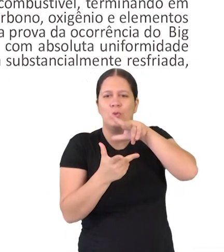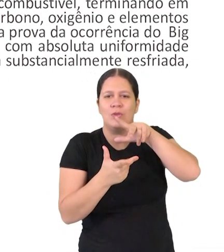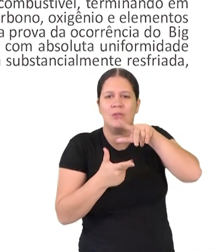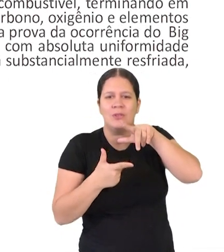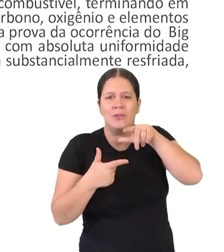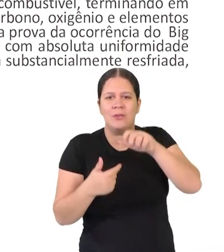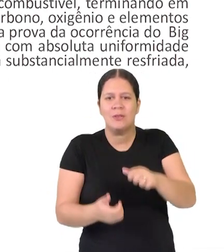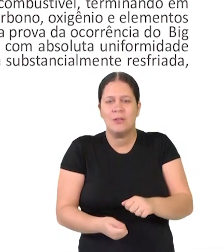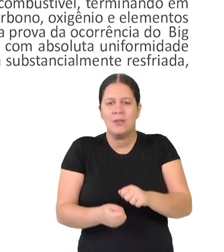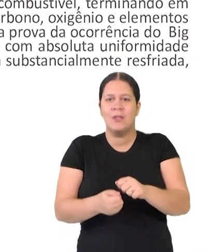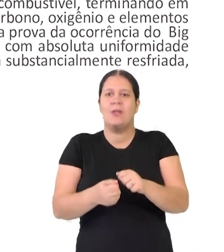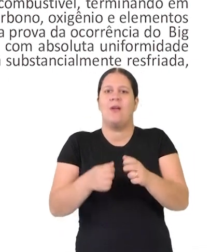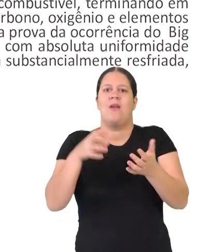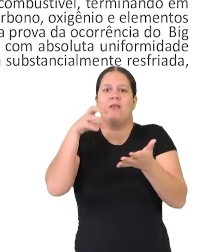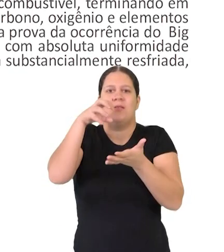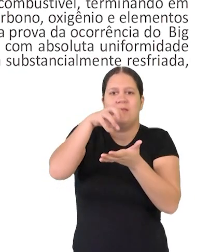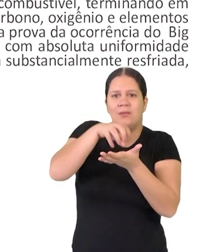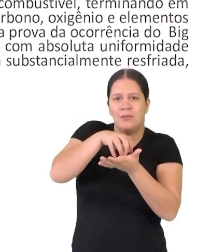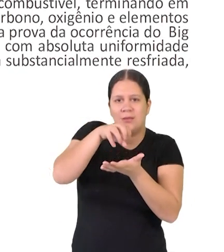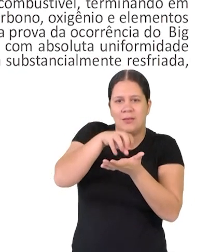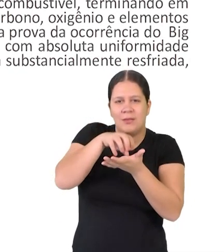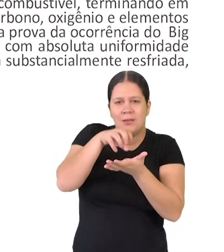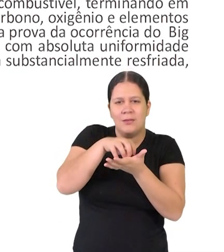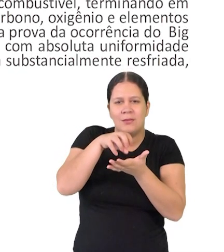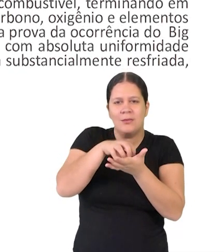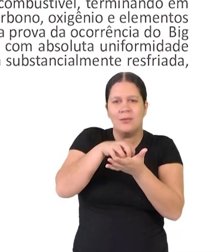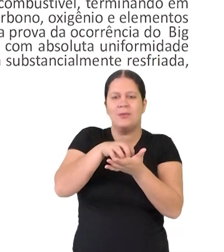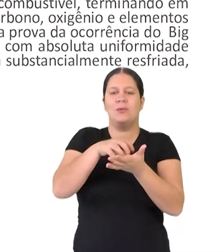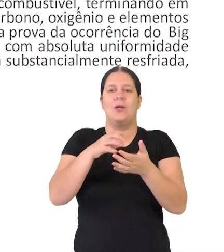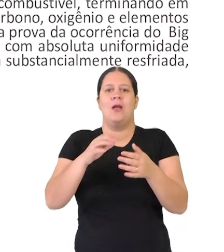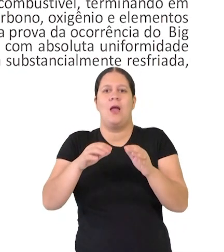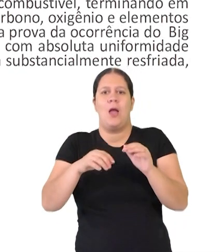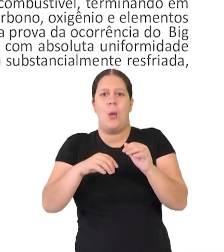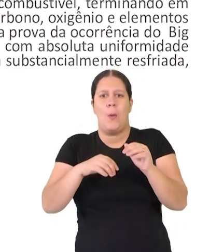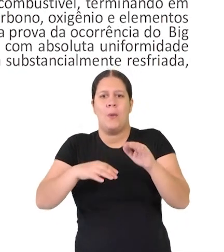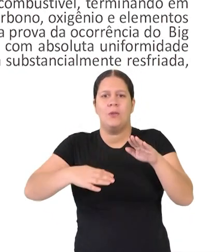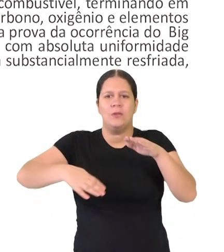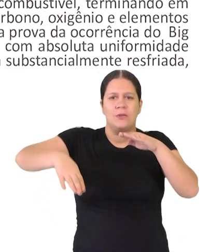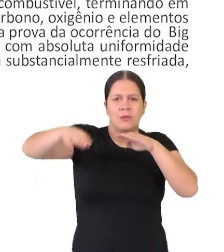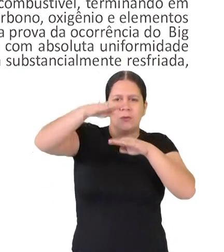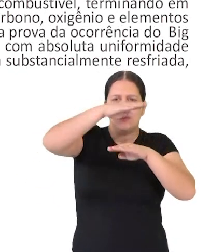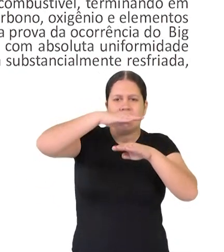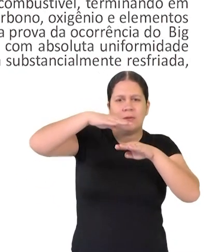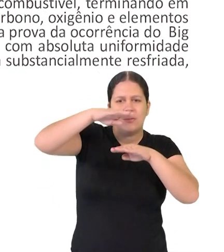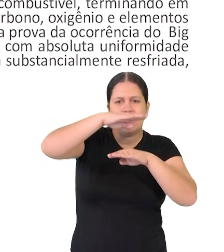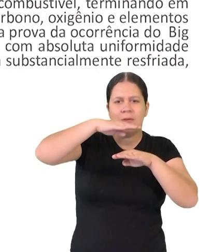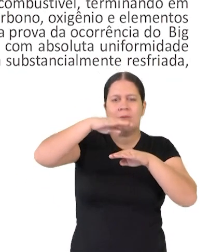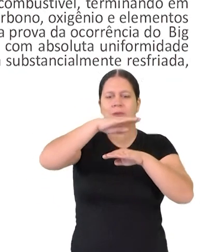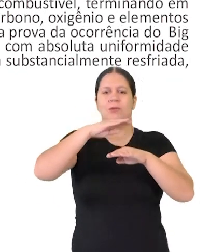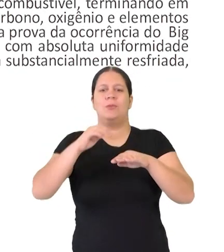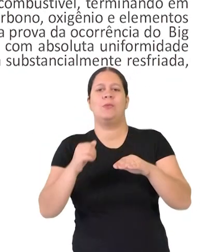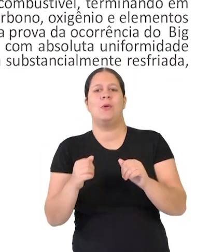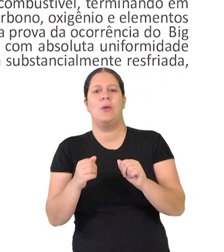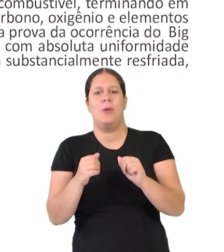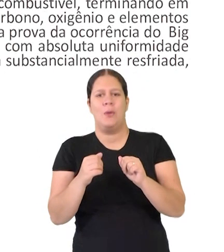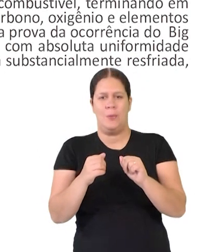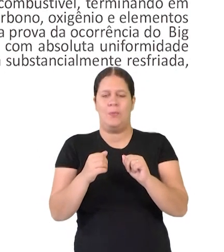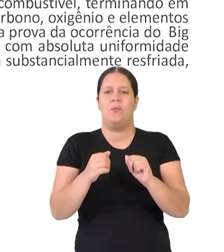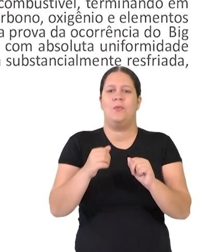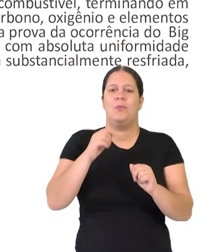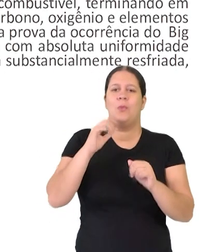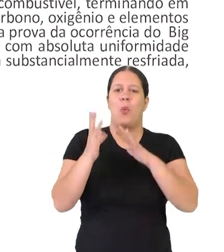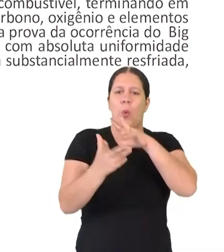estavam concentradas com densidade extremamente elevada, ou seja, superior a 5 vezes 10 a 16 kg por